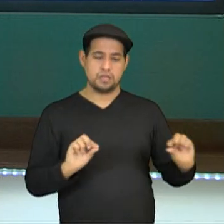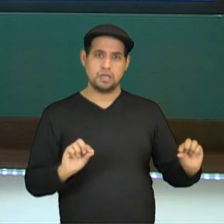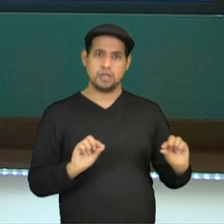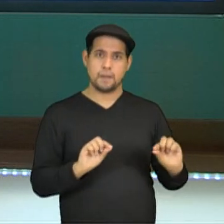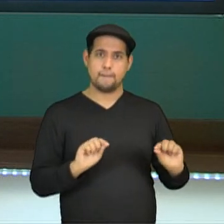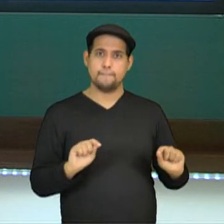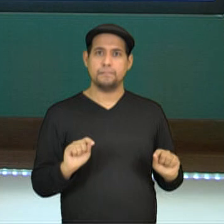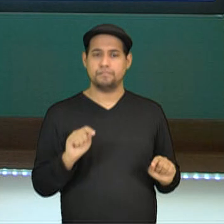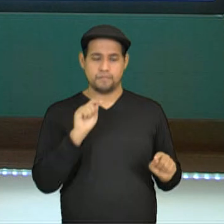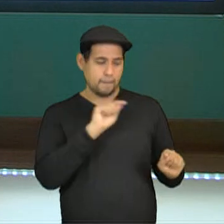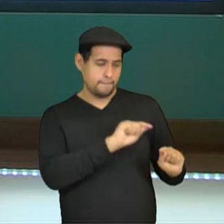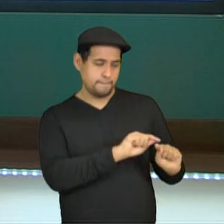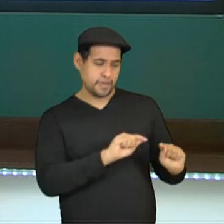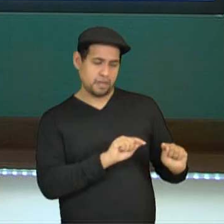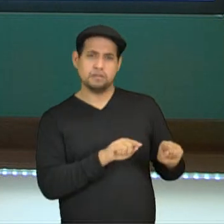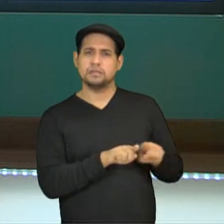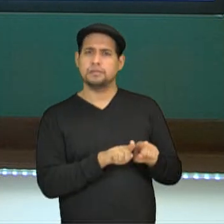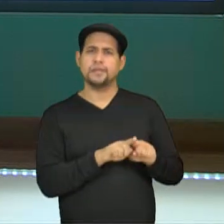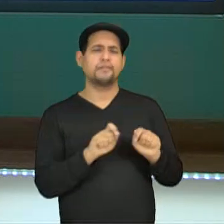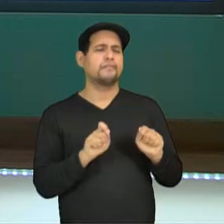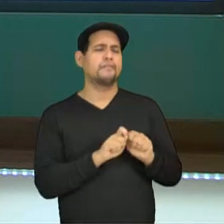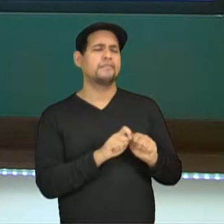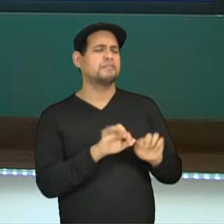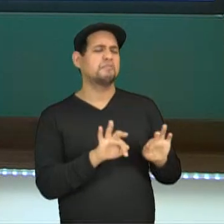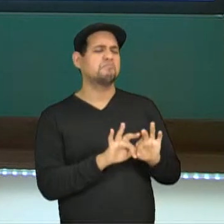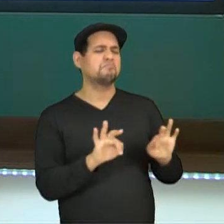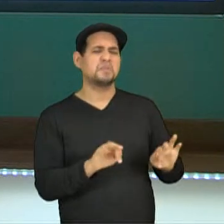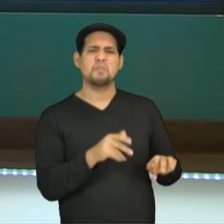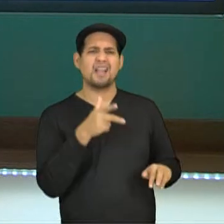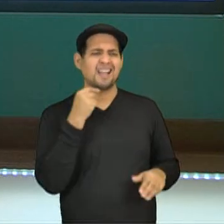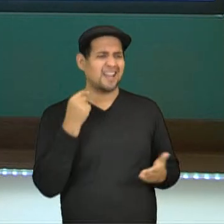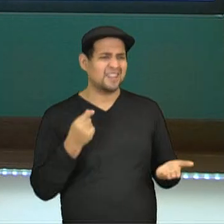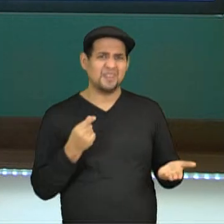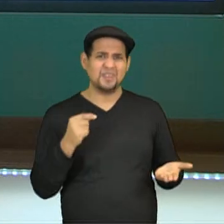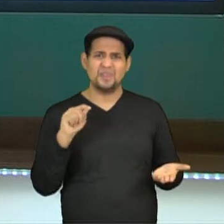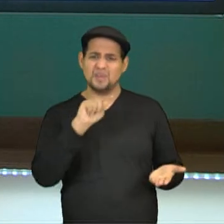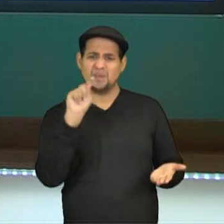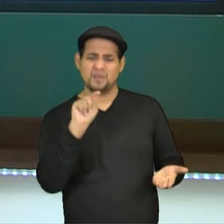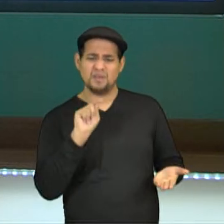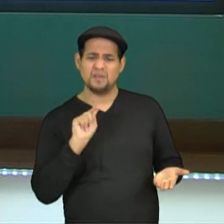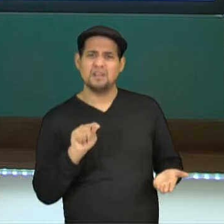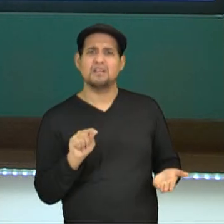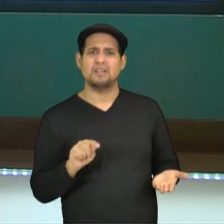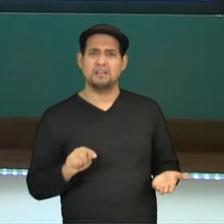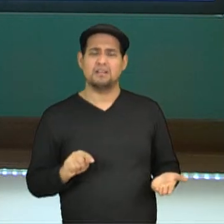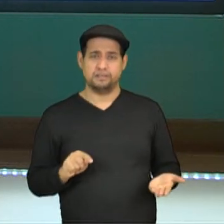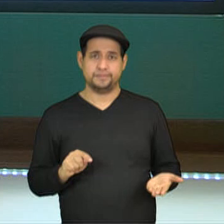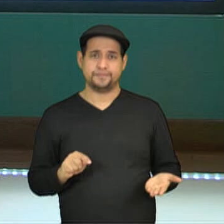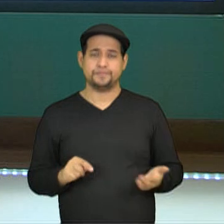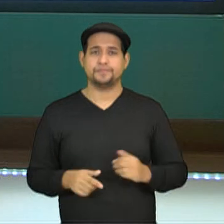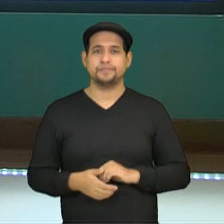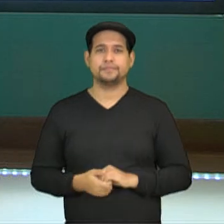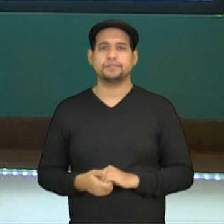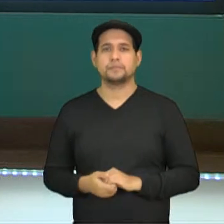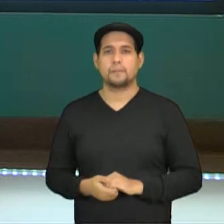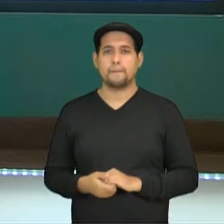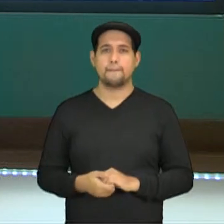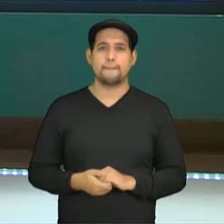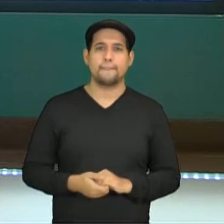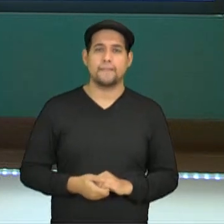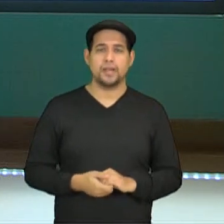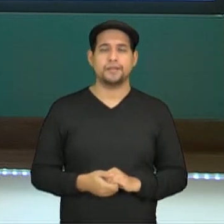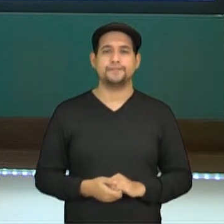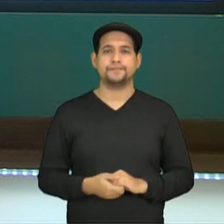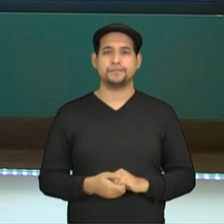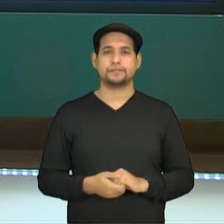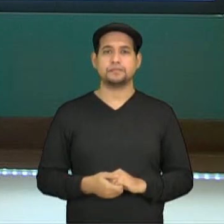e travessão. Que vou eu fazer com um simples gato? Ponto de interrogação, porque é uma frase interrogativa, é uma pergunta, é uma